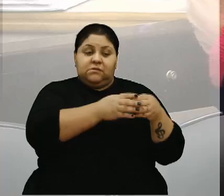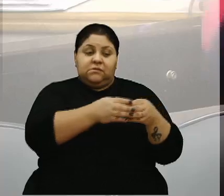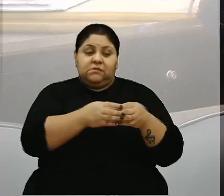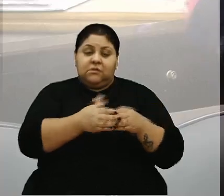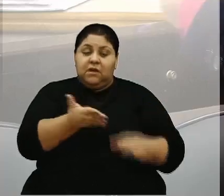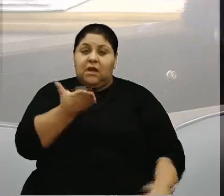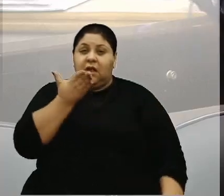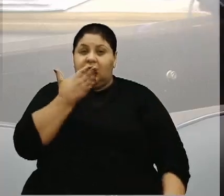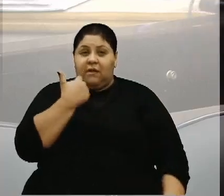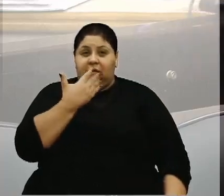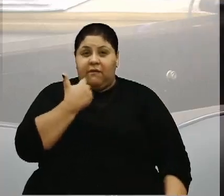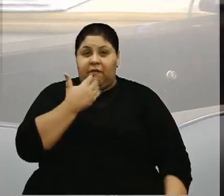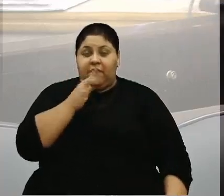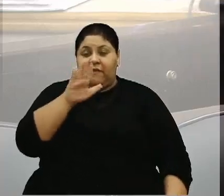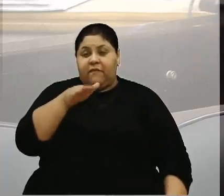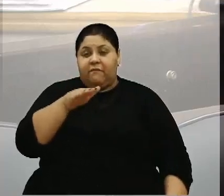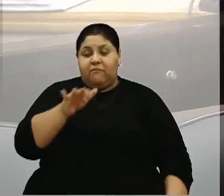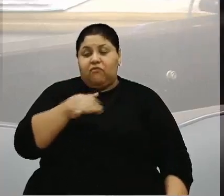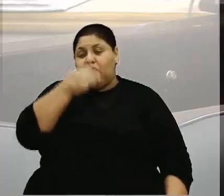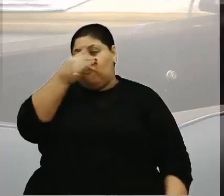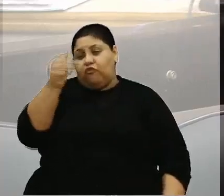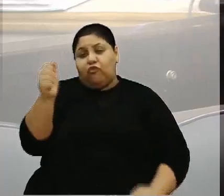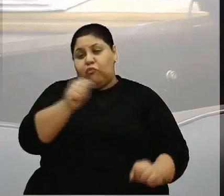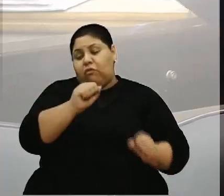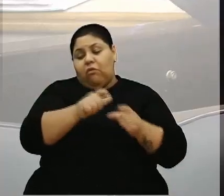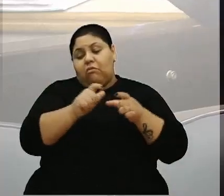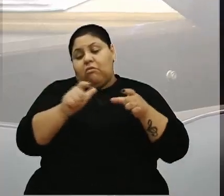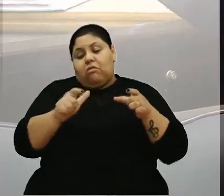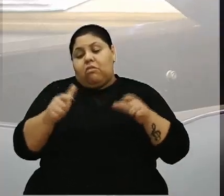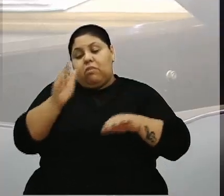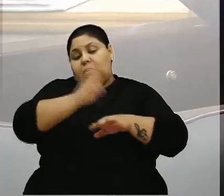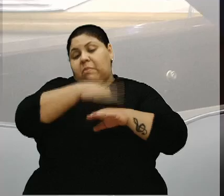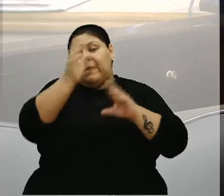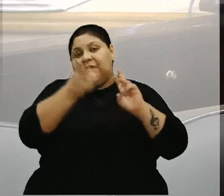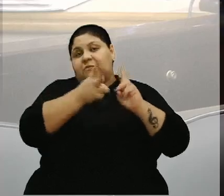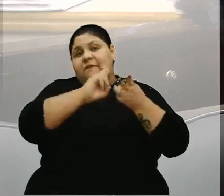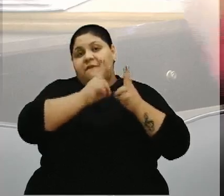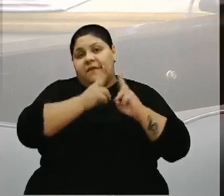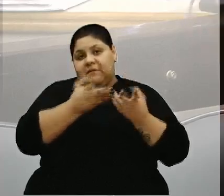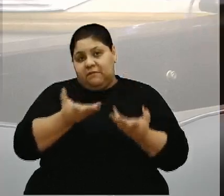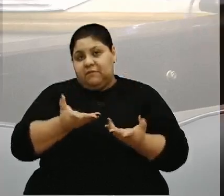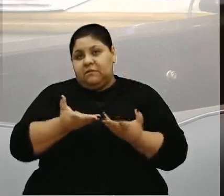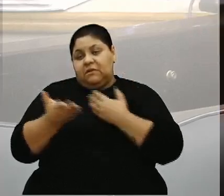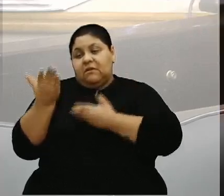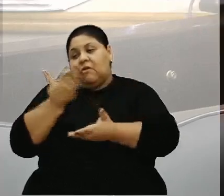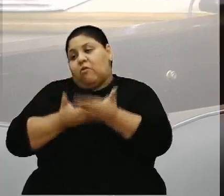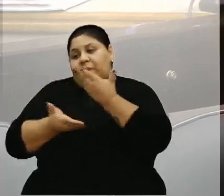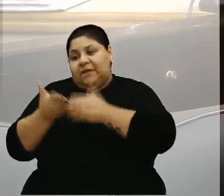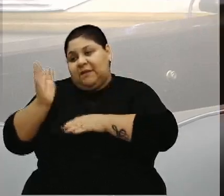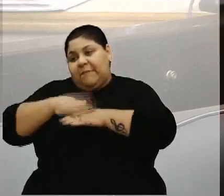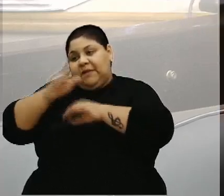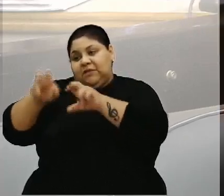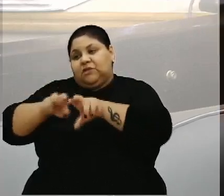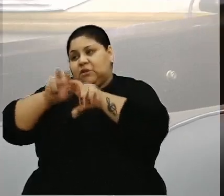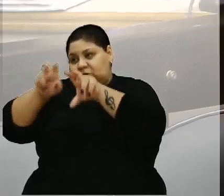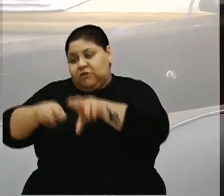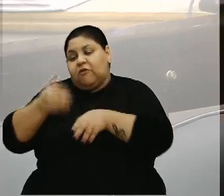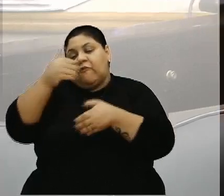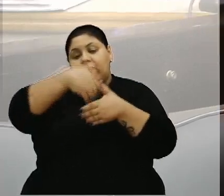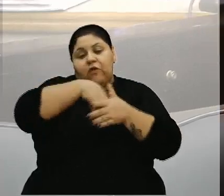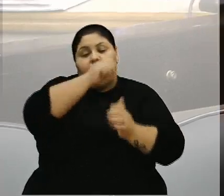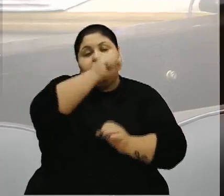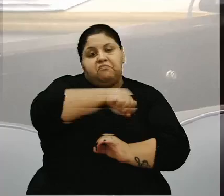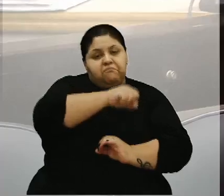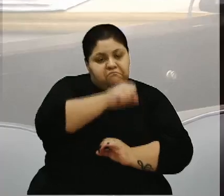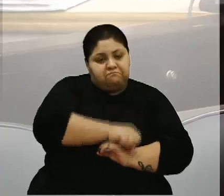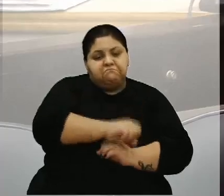sustente e quem sabe ali na frente possa ampliar com mais uma van, né, Robson? Lá para atender mais o interior. Então voto sim, com